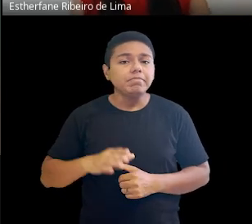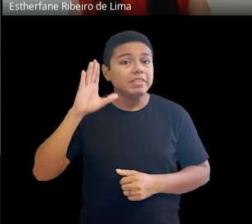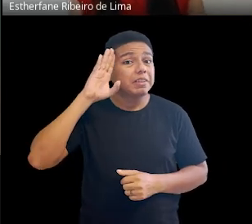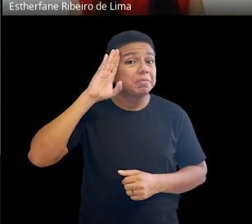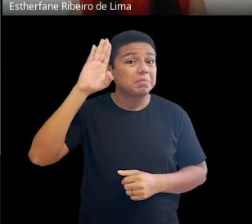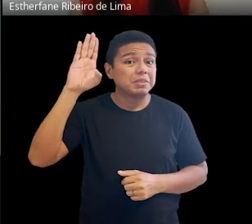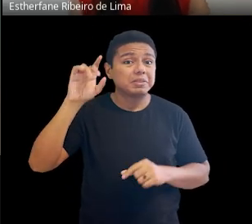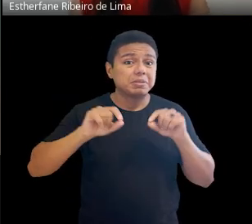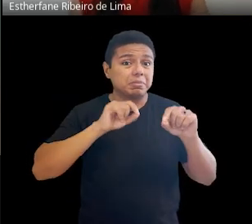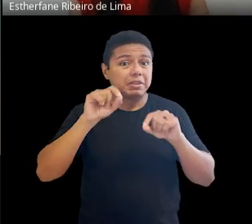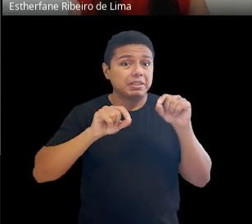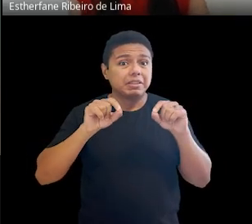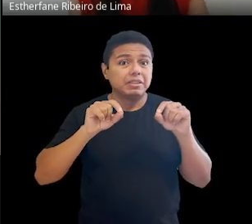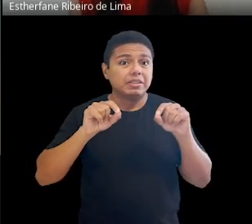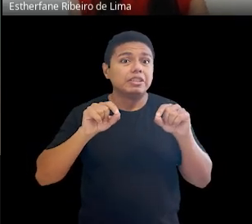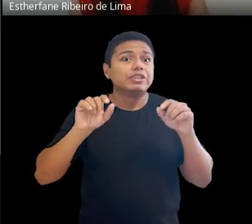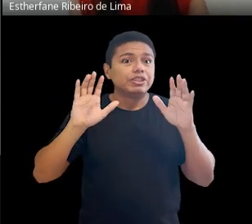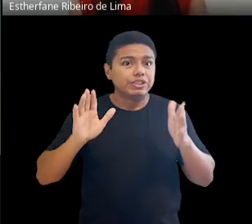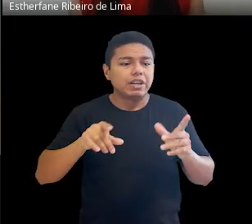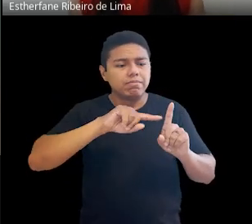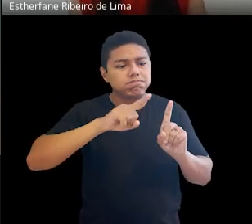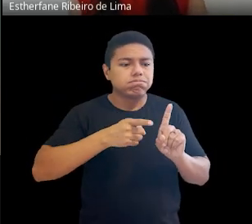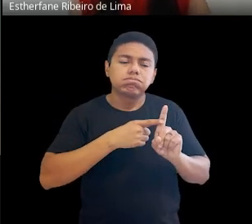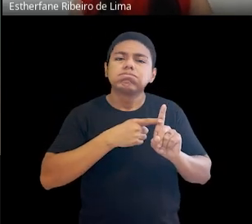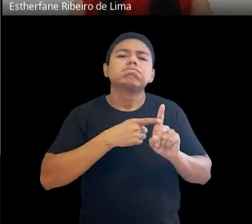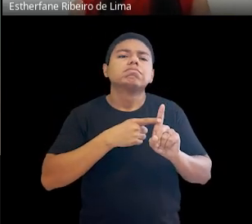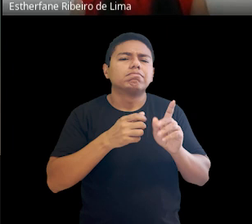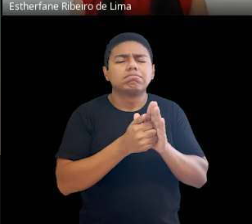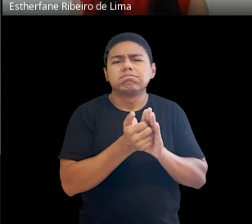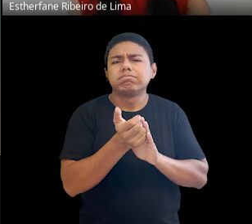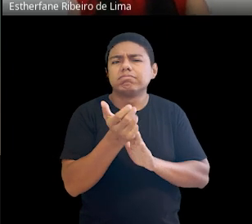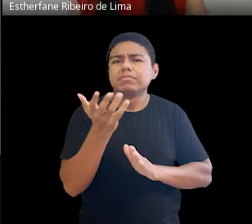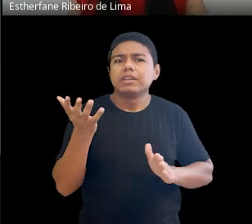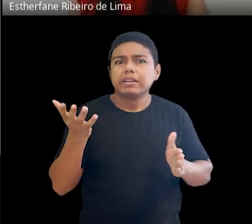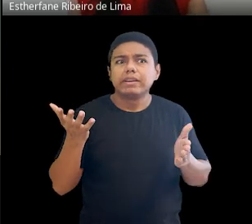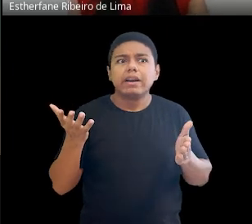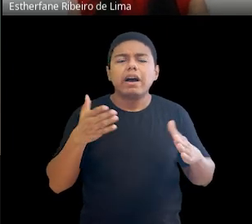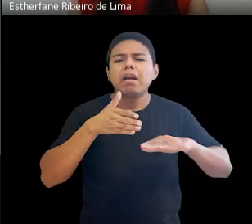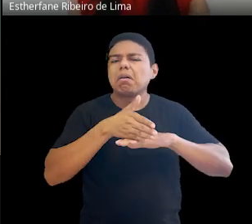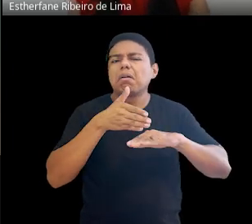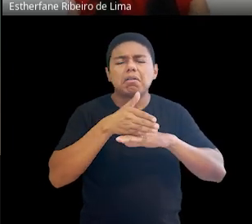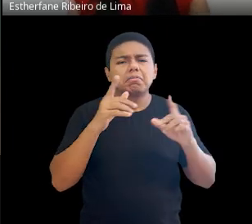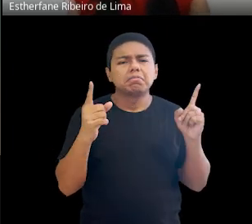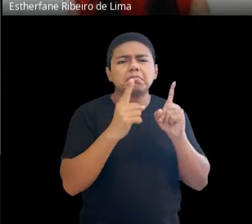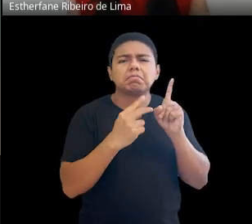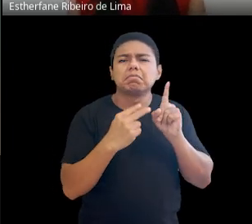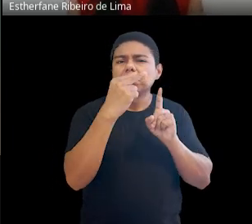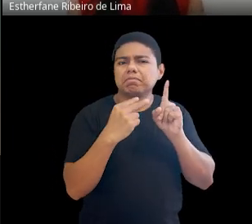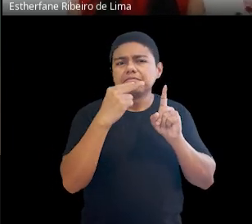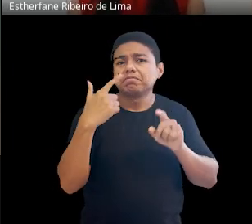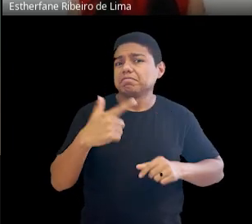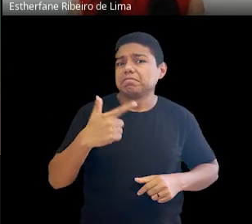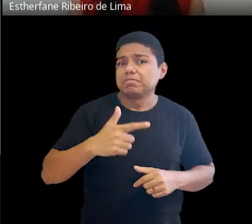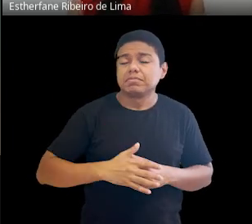são multíparas, tiveram muitas gestações. Então, sempre é importante saber sobre o grau de escolaridade,